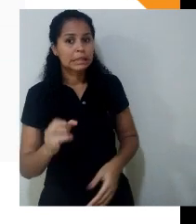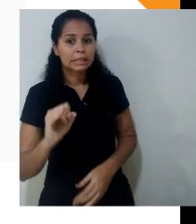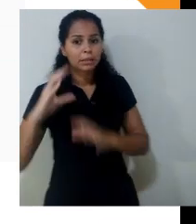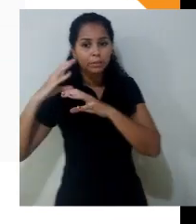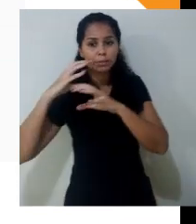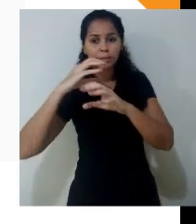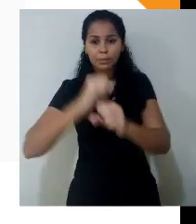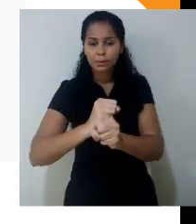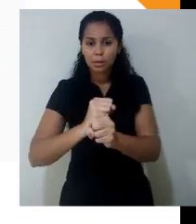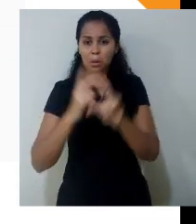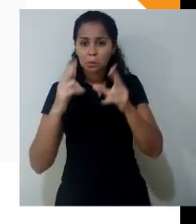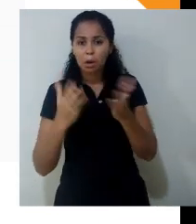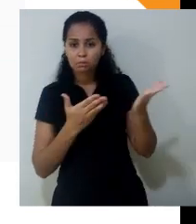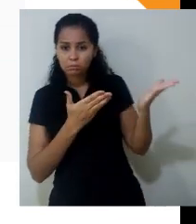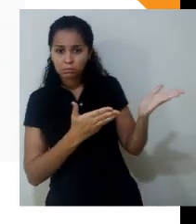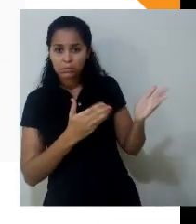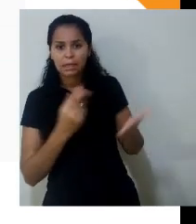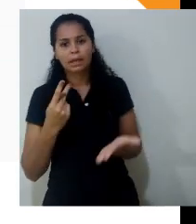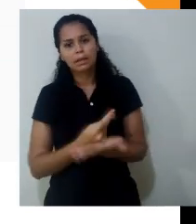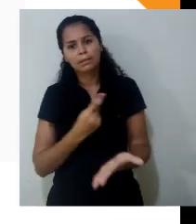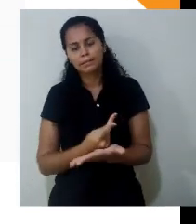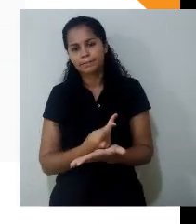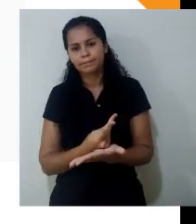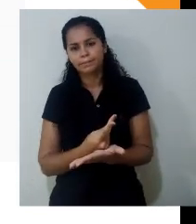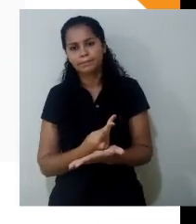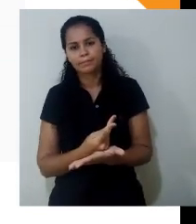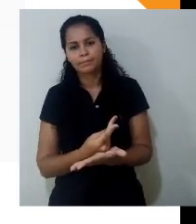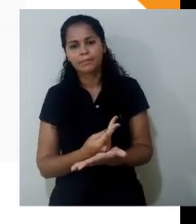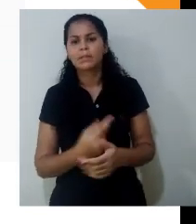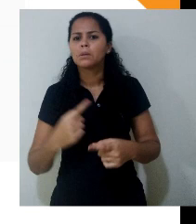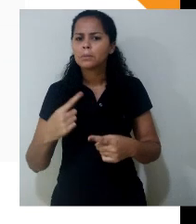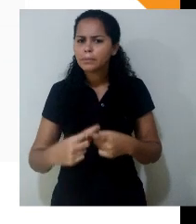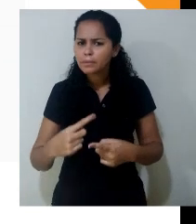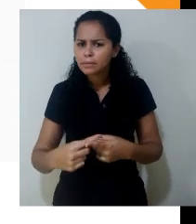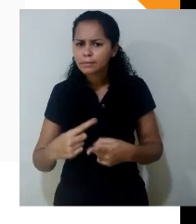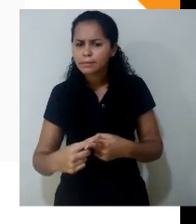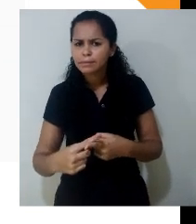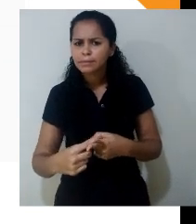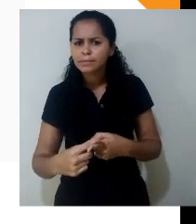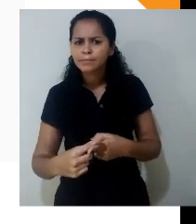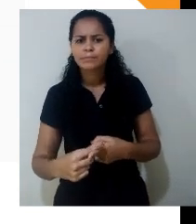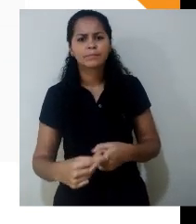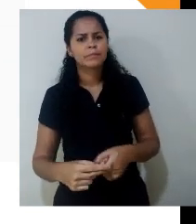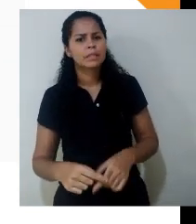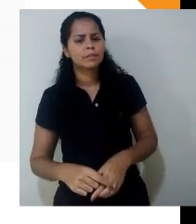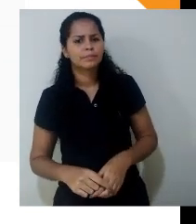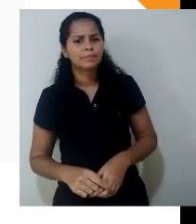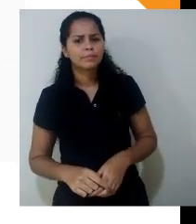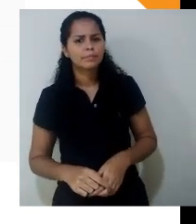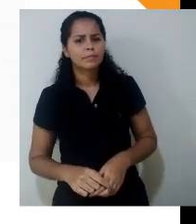a conta, como está aí na tela, vocês iam errar. Isso porque quando